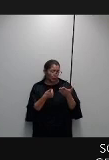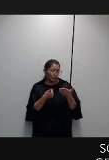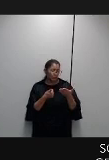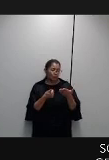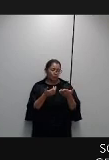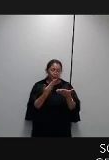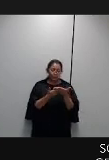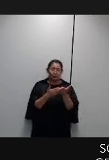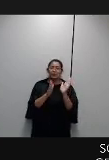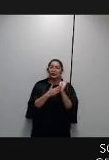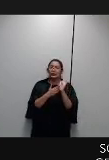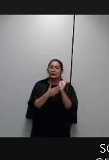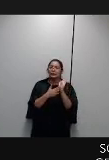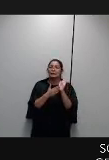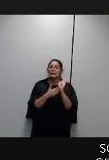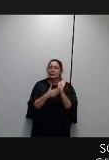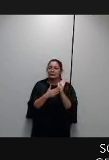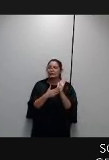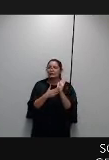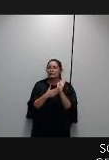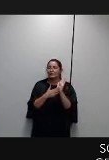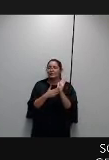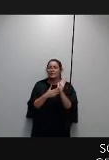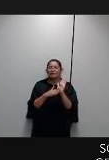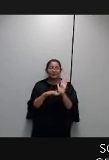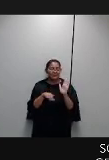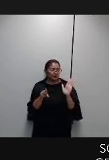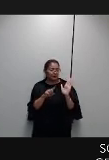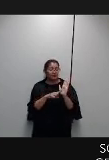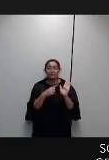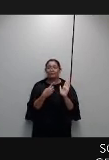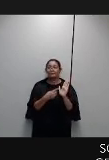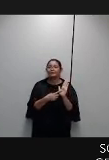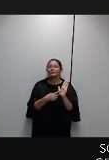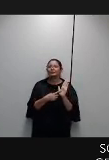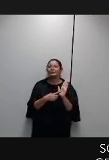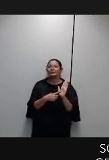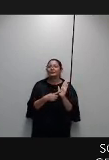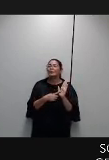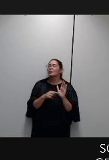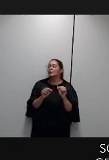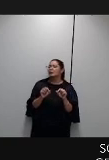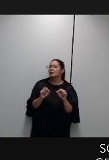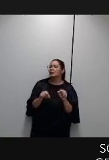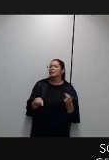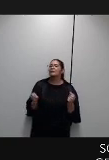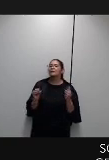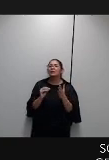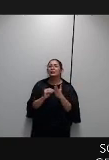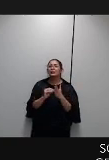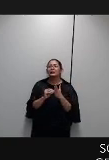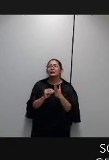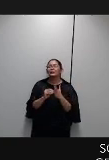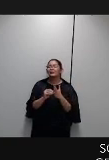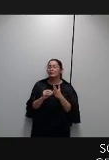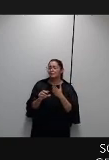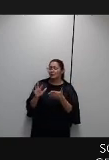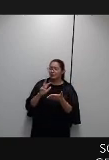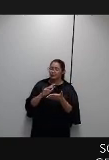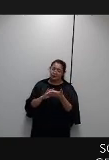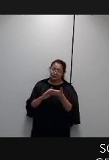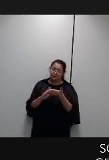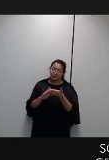SELIC na forma composta O que é vedado pelo manual de cálculos da Justiça